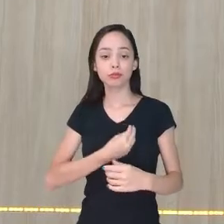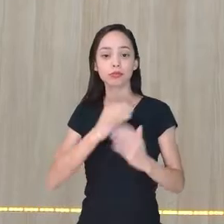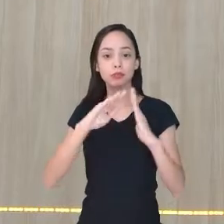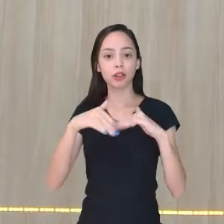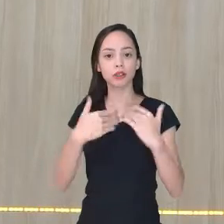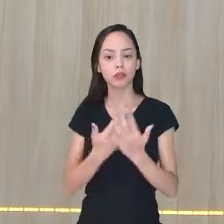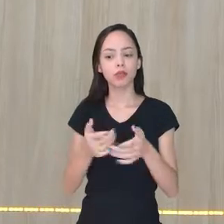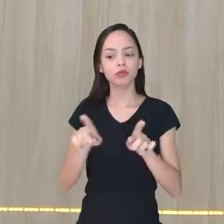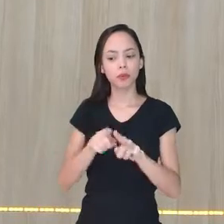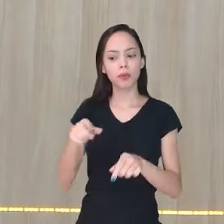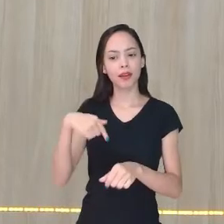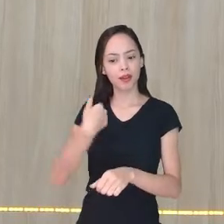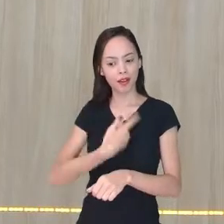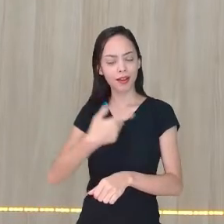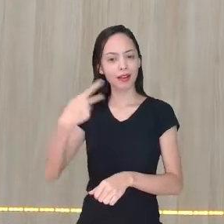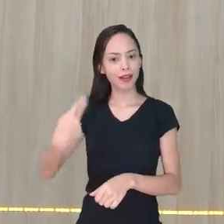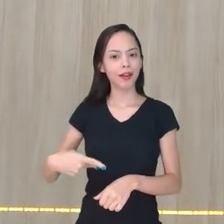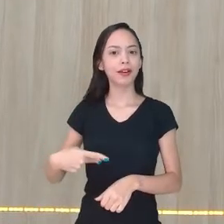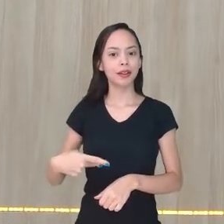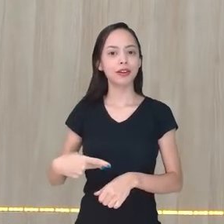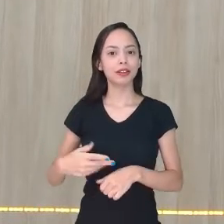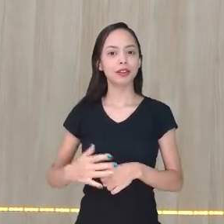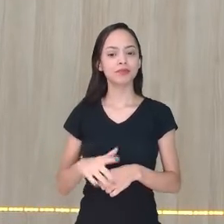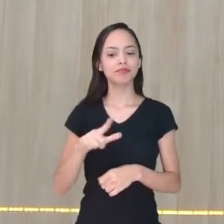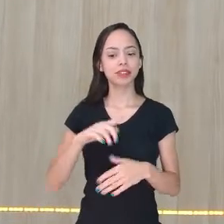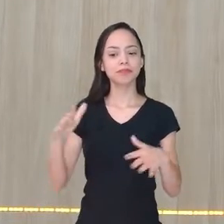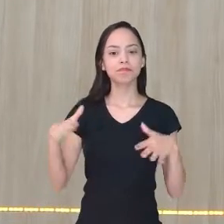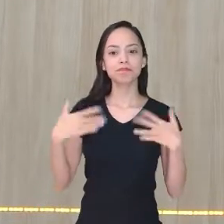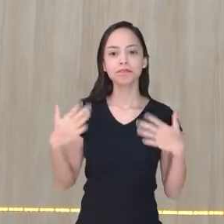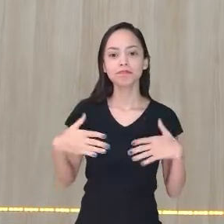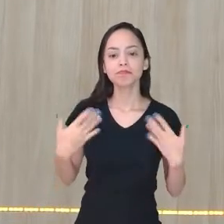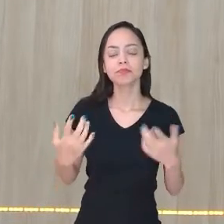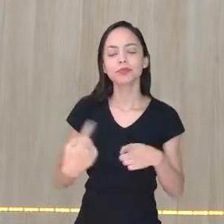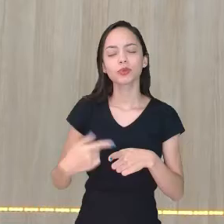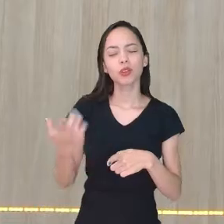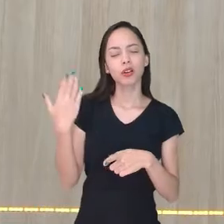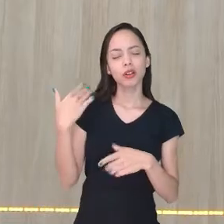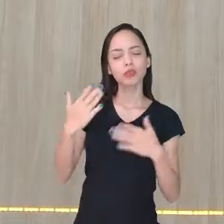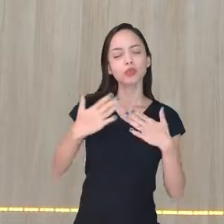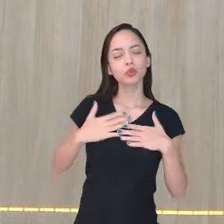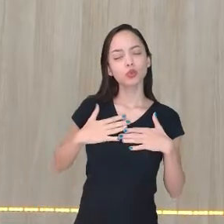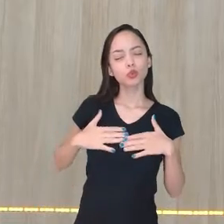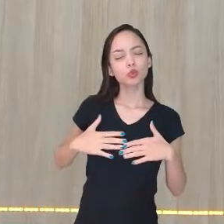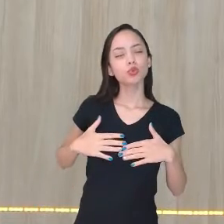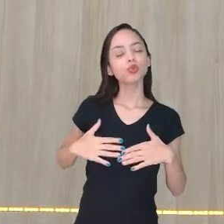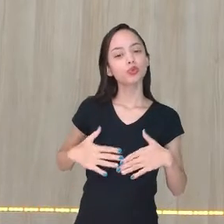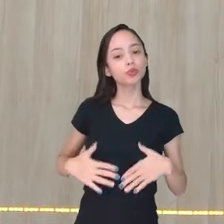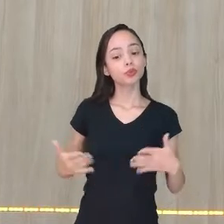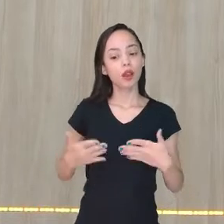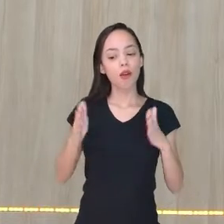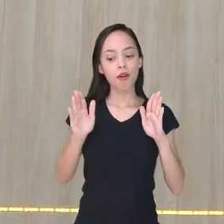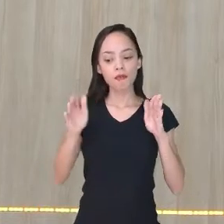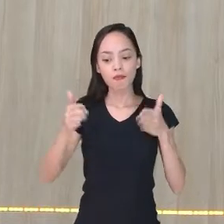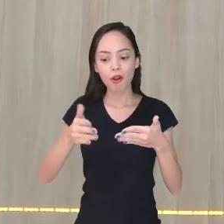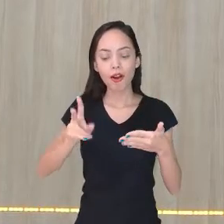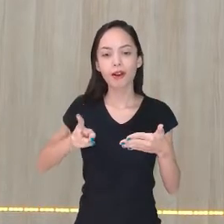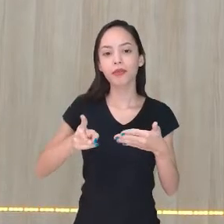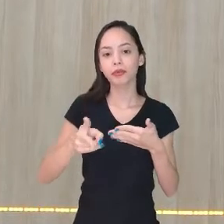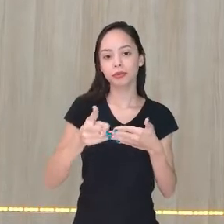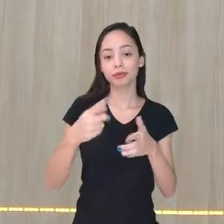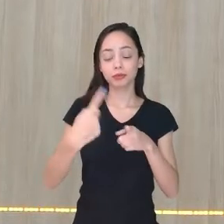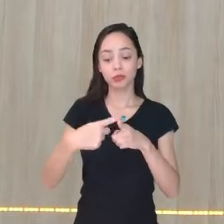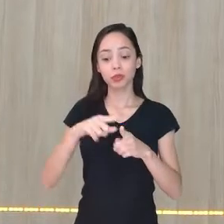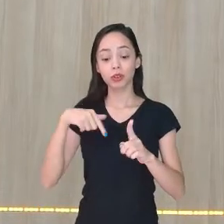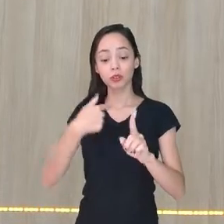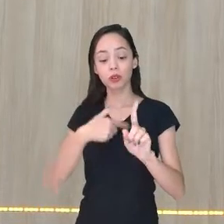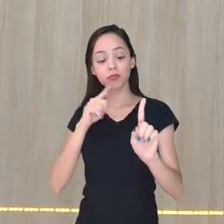aqui também, esse ânimo, ter descansado e poder focar e seguir em frente. Porque é a nossa